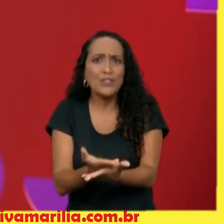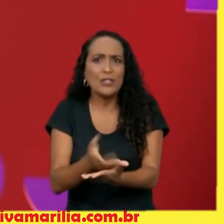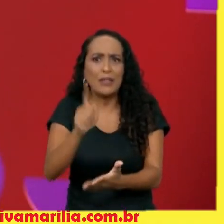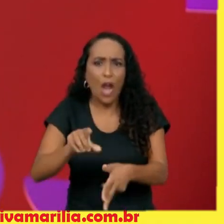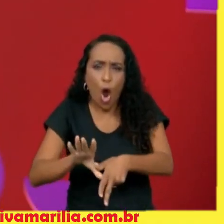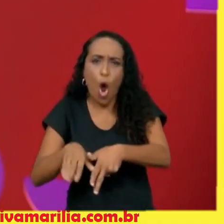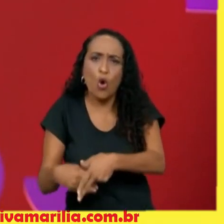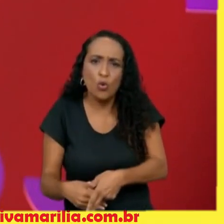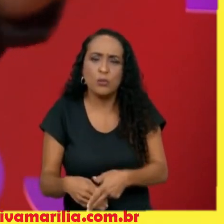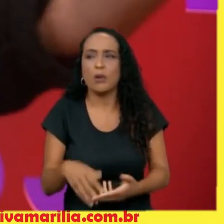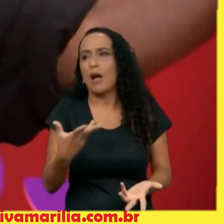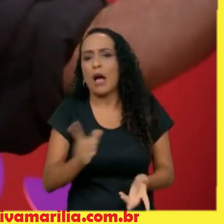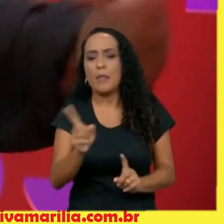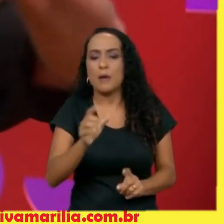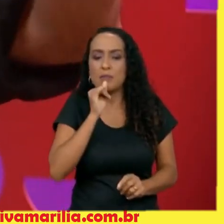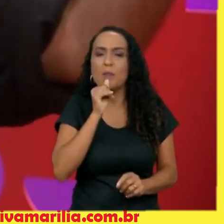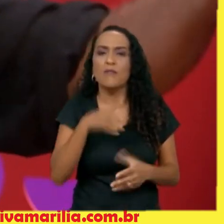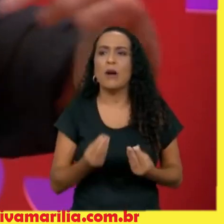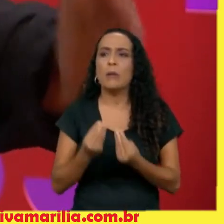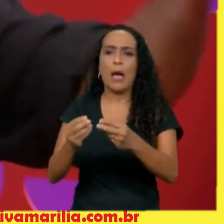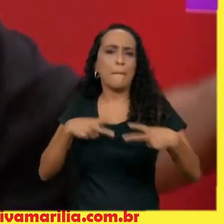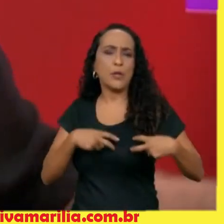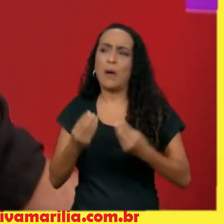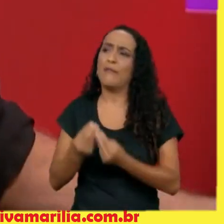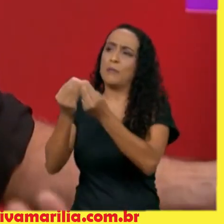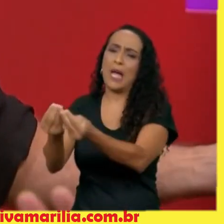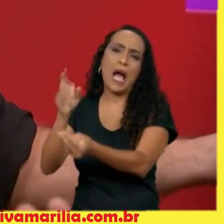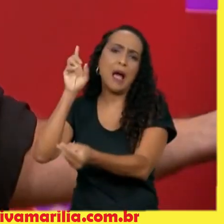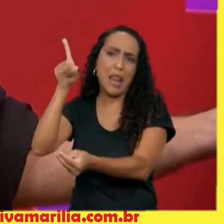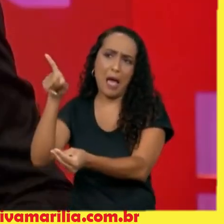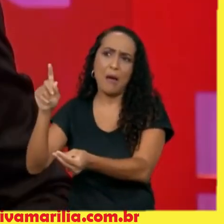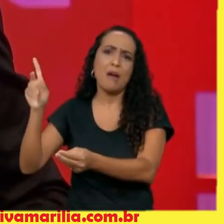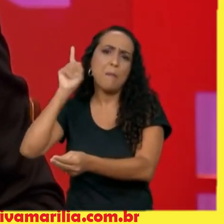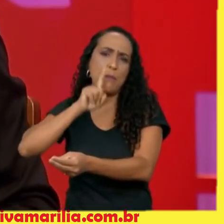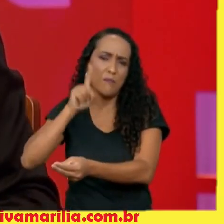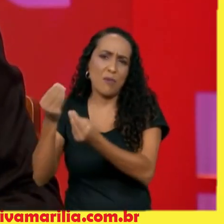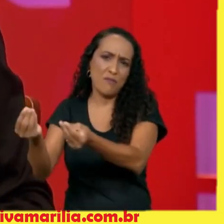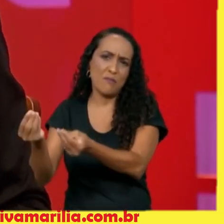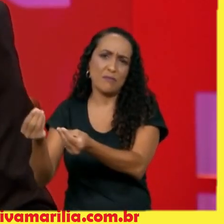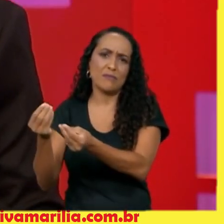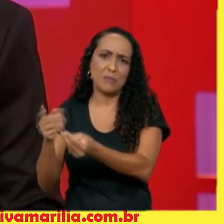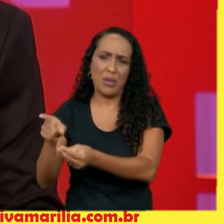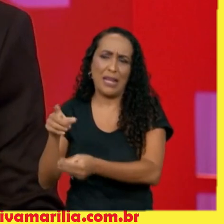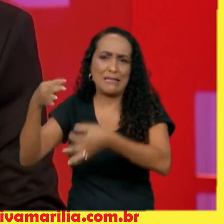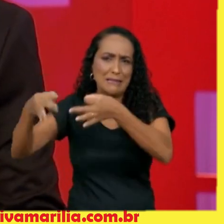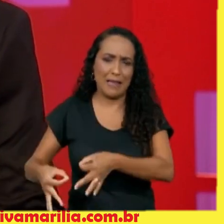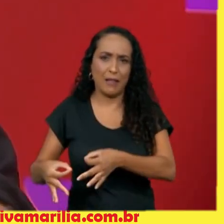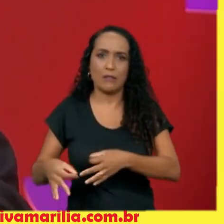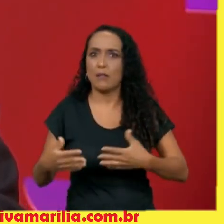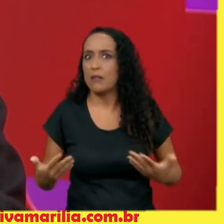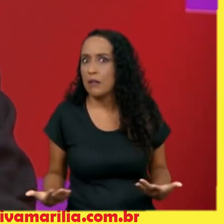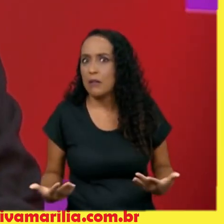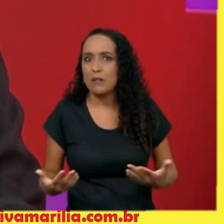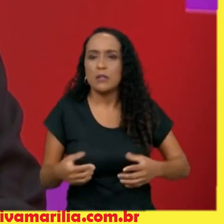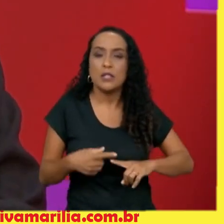vamos dar a Petrobras para esses americanos, que são lindos, honestos. Porque a gente não dá conta de cuidar desse negócio. Ou seja, o que Sérgio Buarque criou,